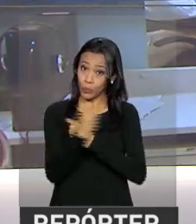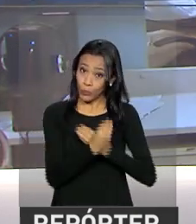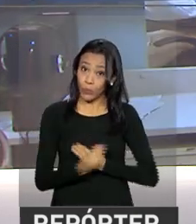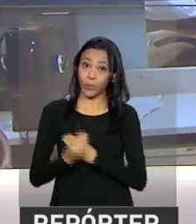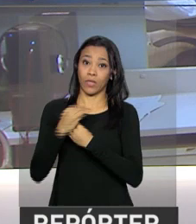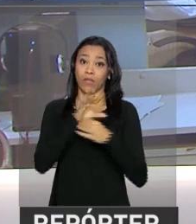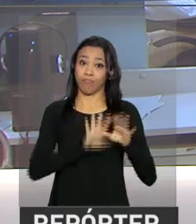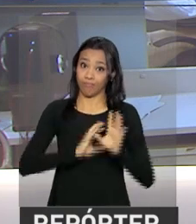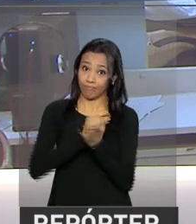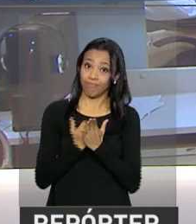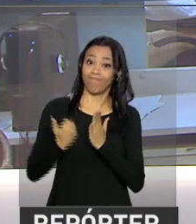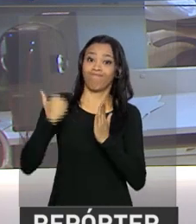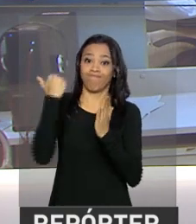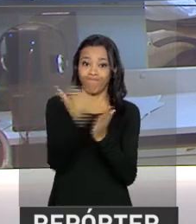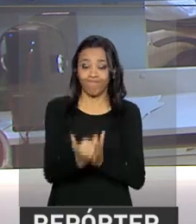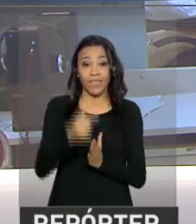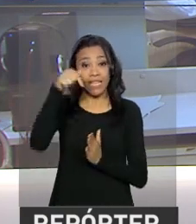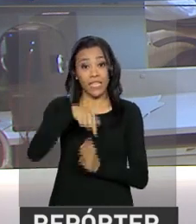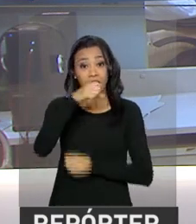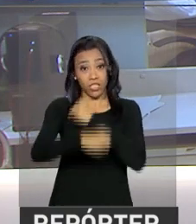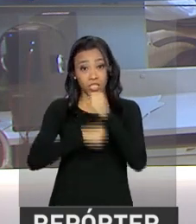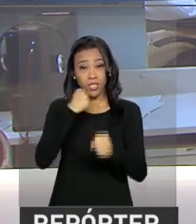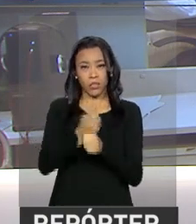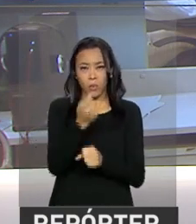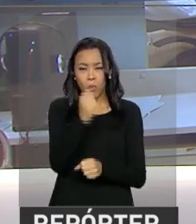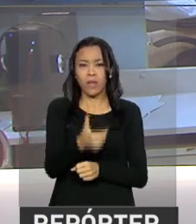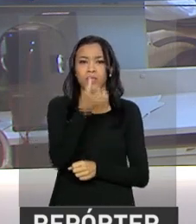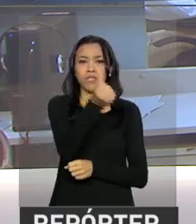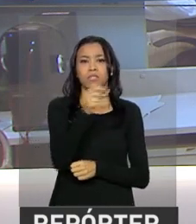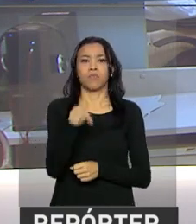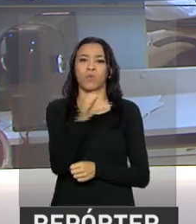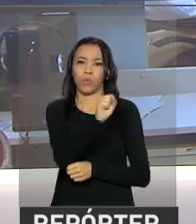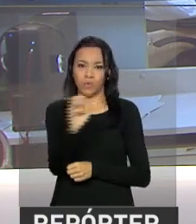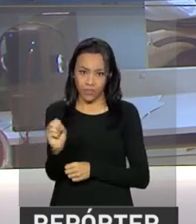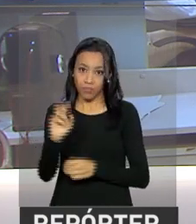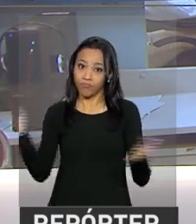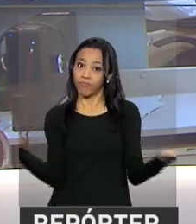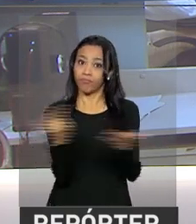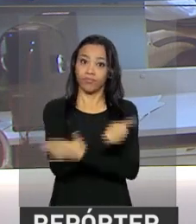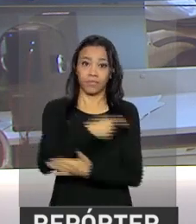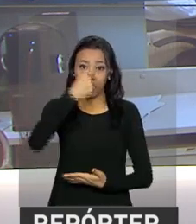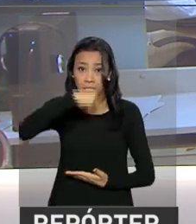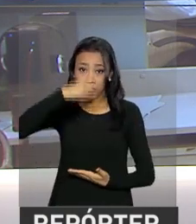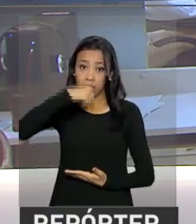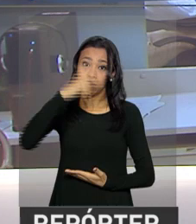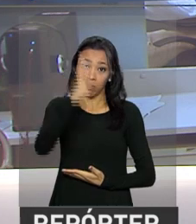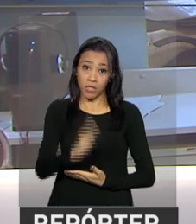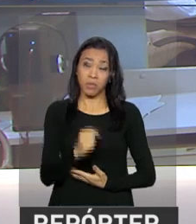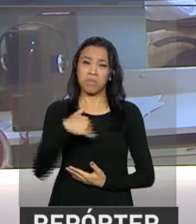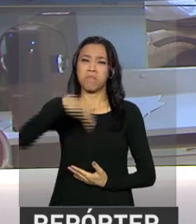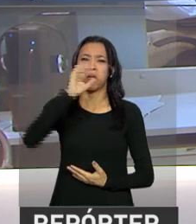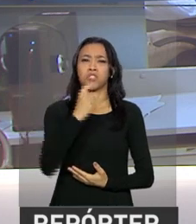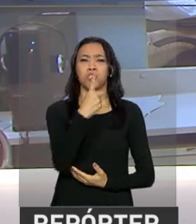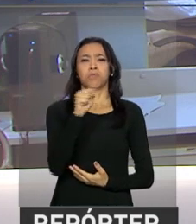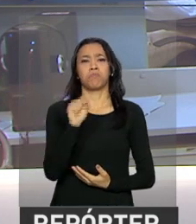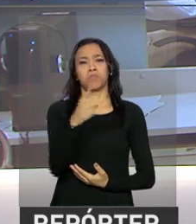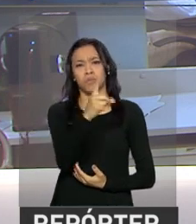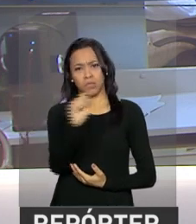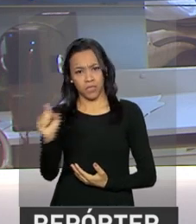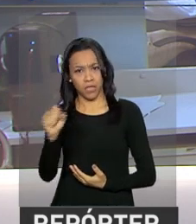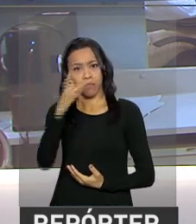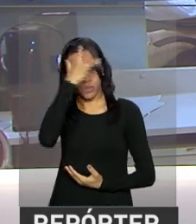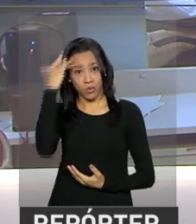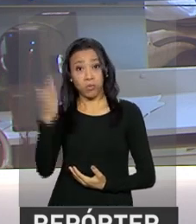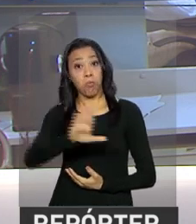Só neste ano, foram notificados quase 6.800 casos de gripe no país e mais de 1.100 pessoas morreram